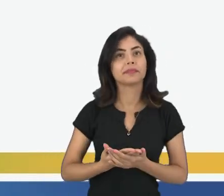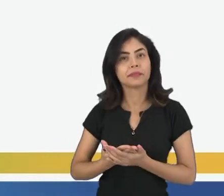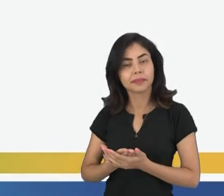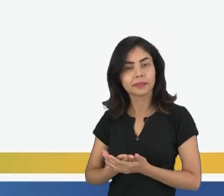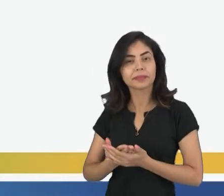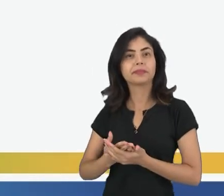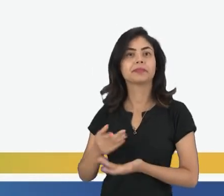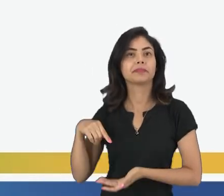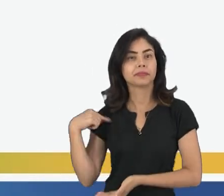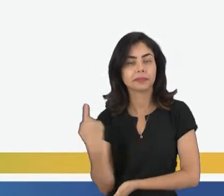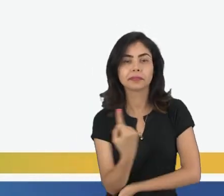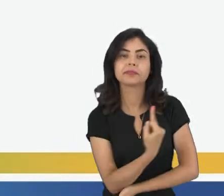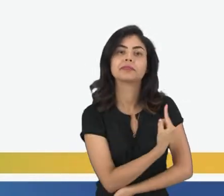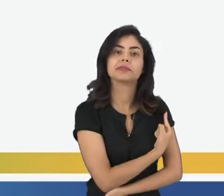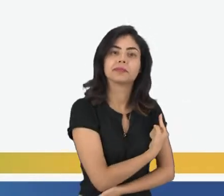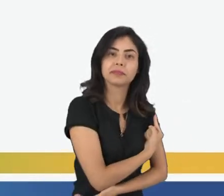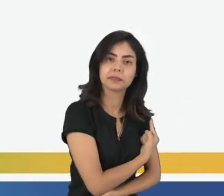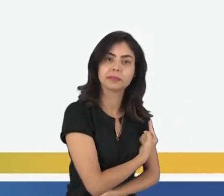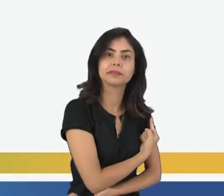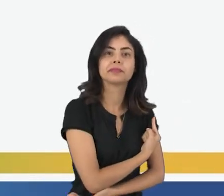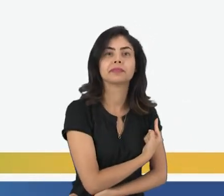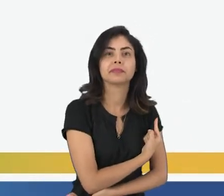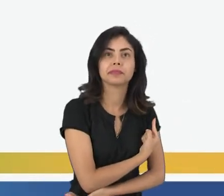pra gente